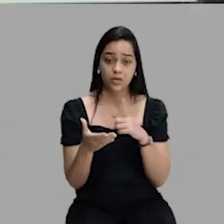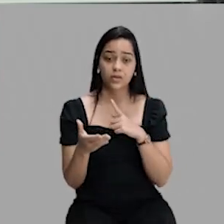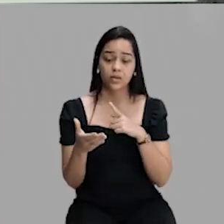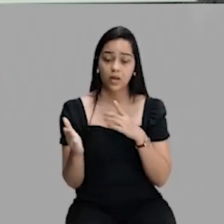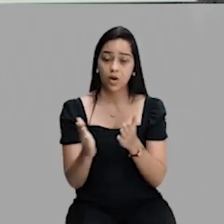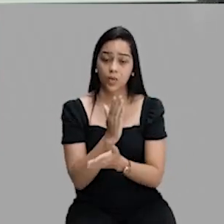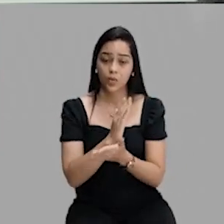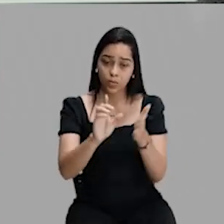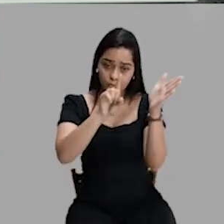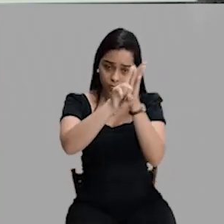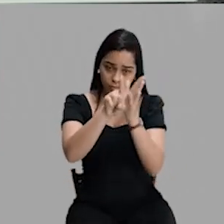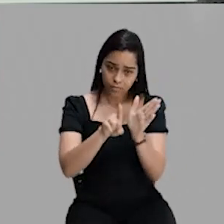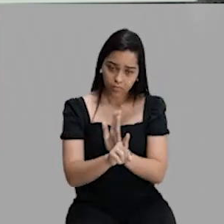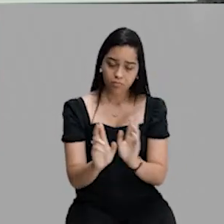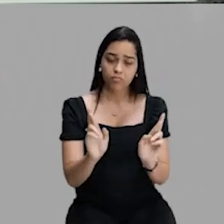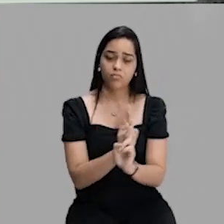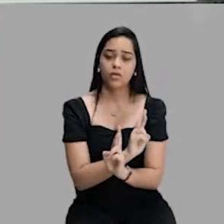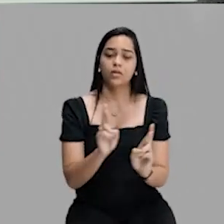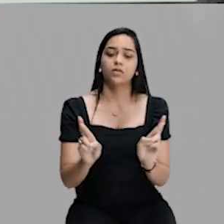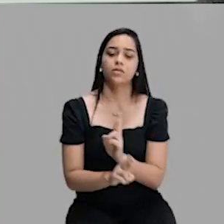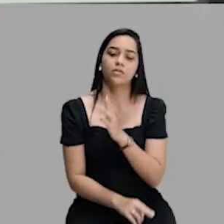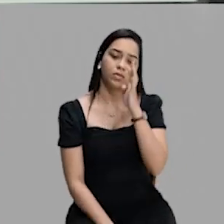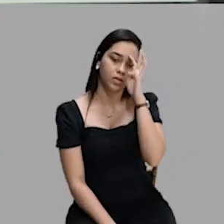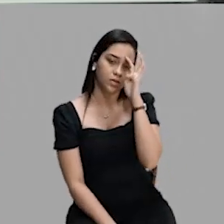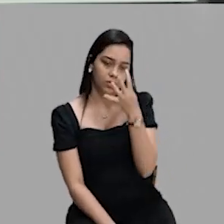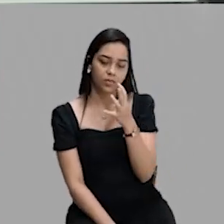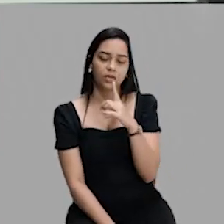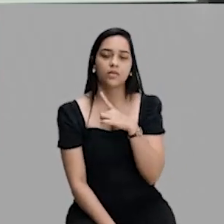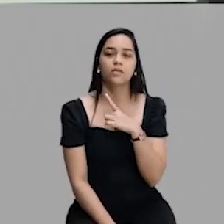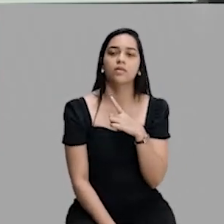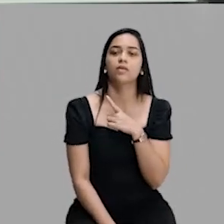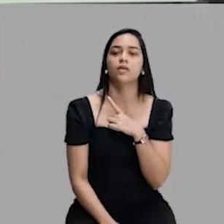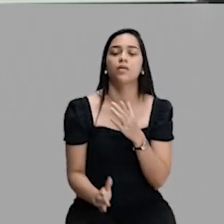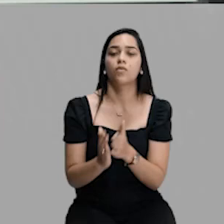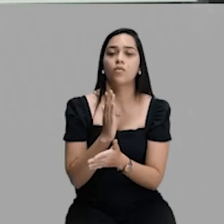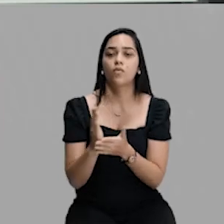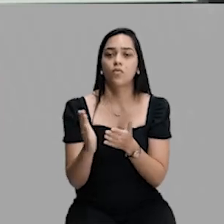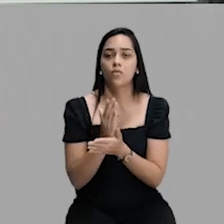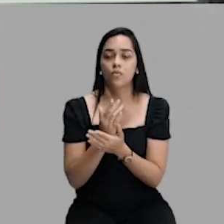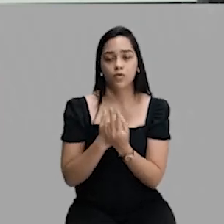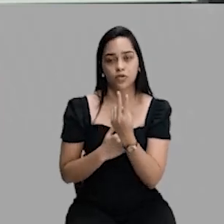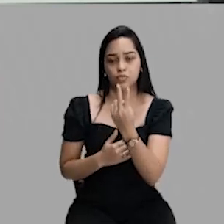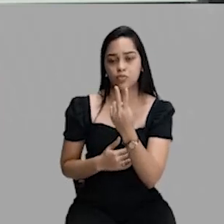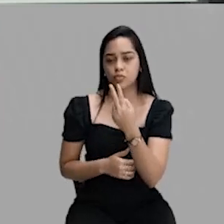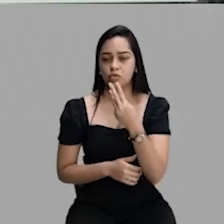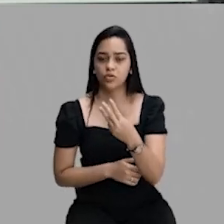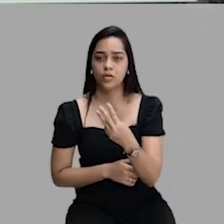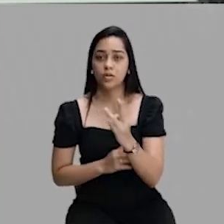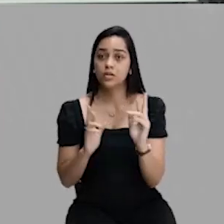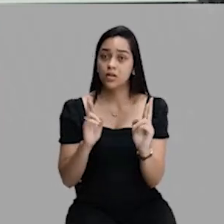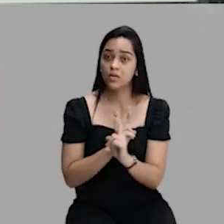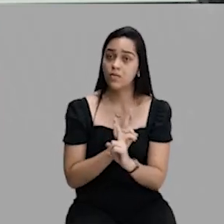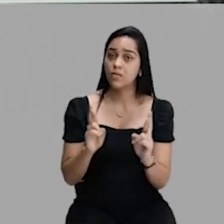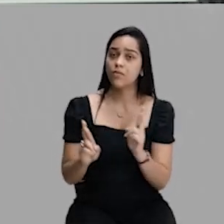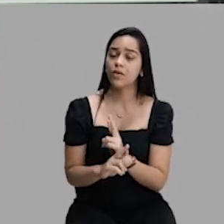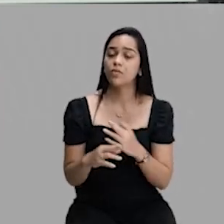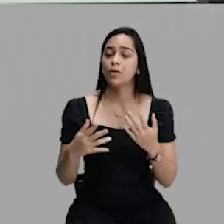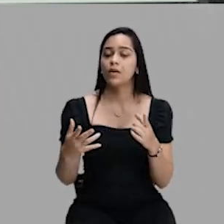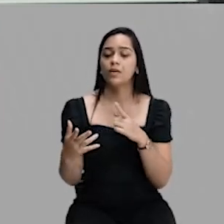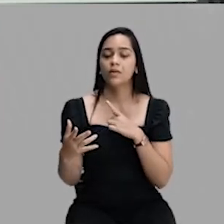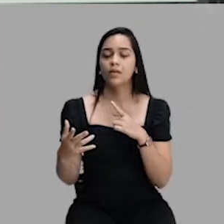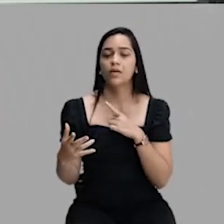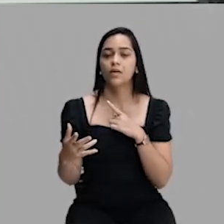fazer alguns exercícios aí. Vamos resolver algumas questões, duas questõezinhas envolvendo